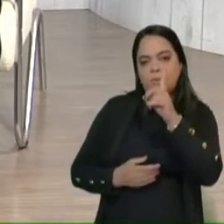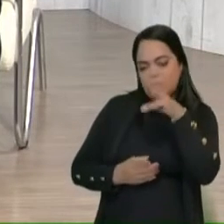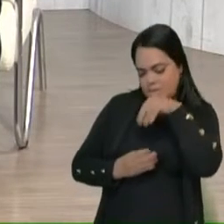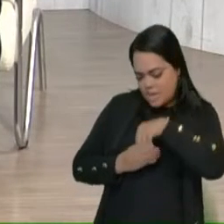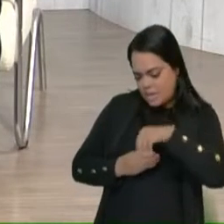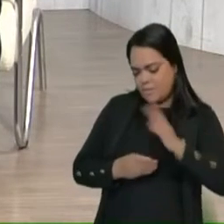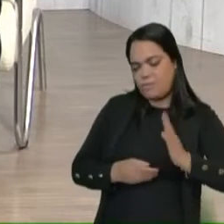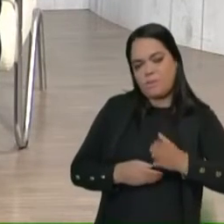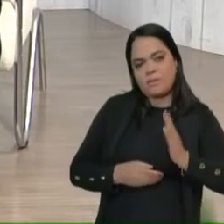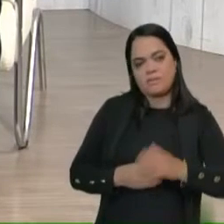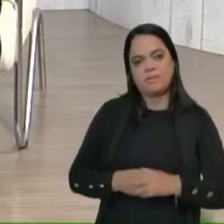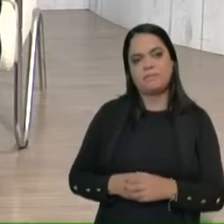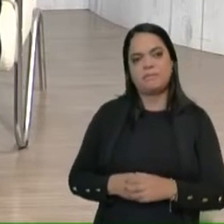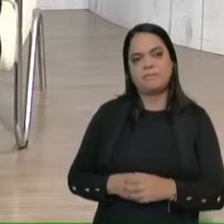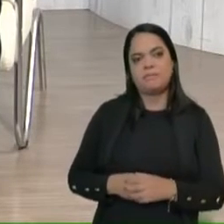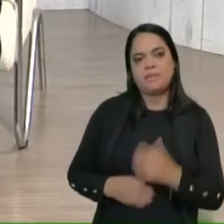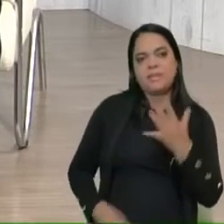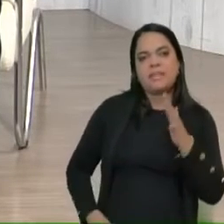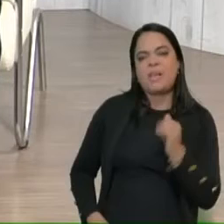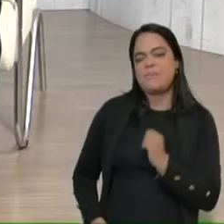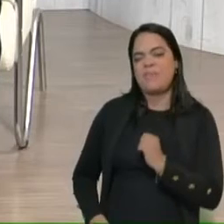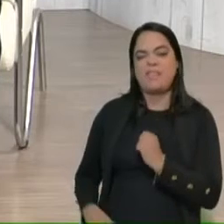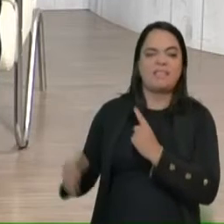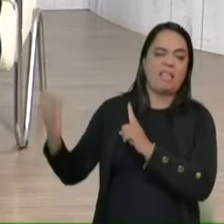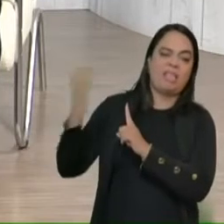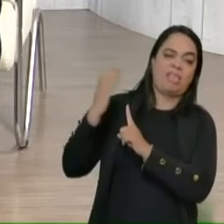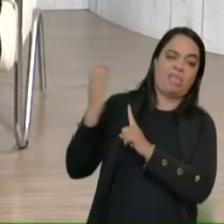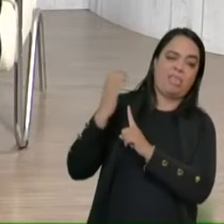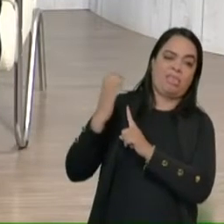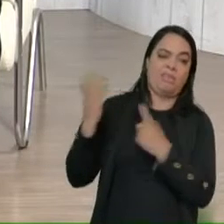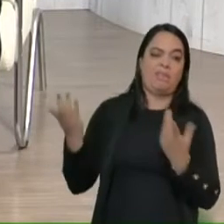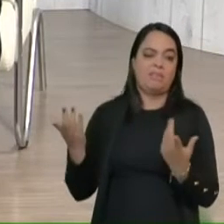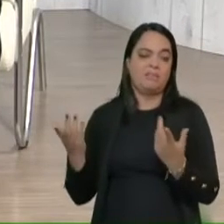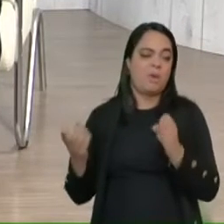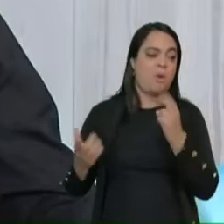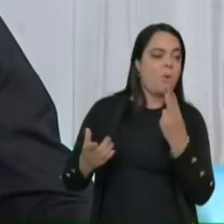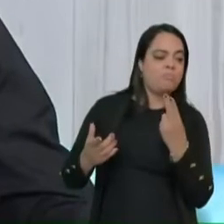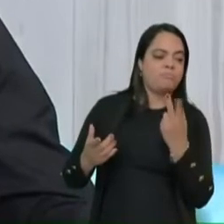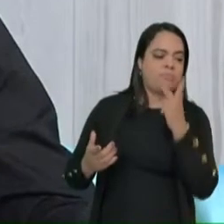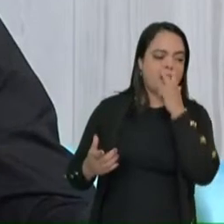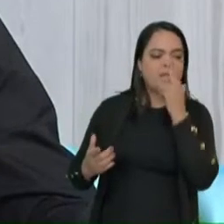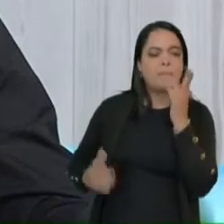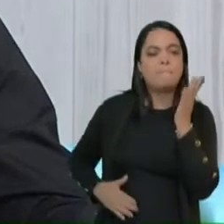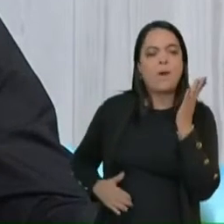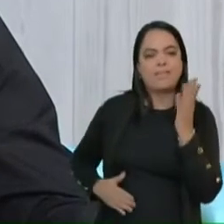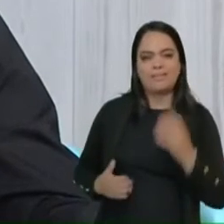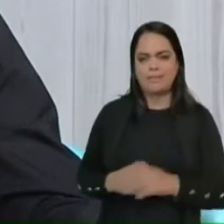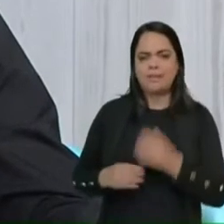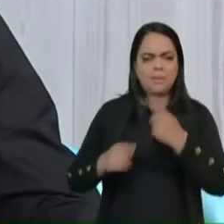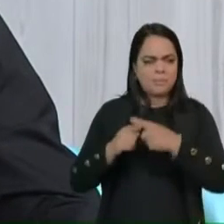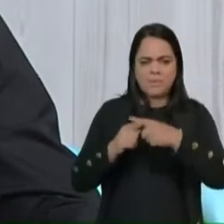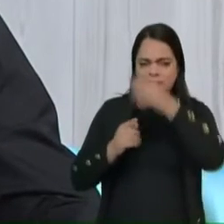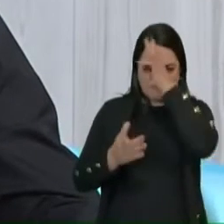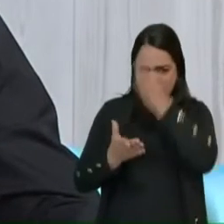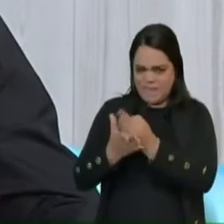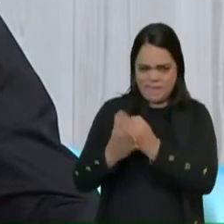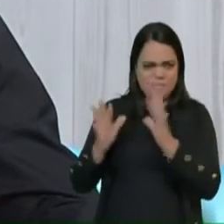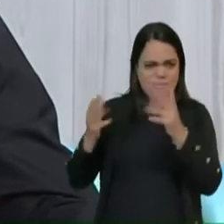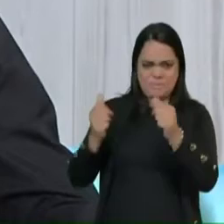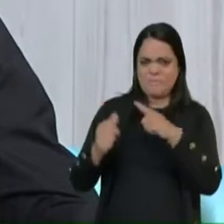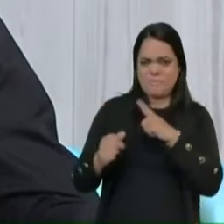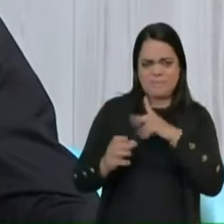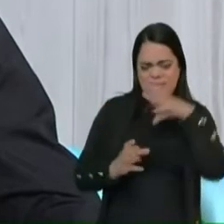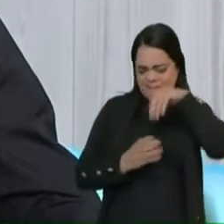às vezes por modismo as vezes por influências porque fé todo mundo tem nãoé fé é